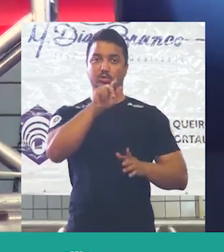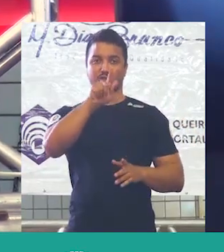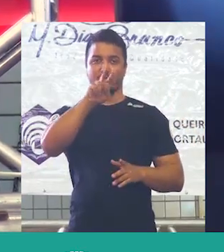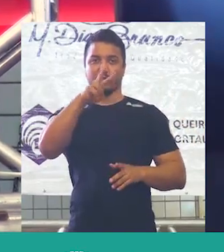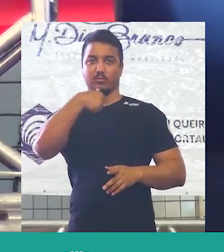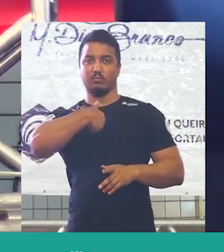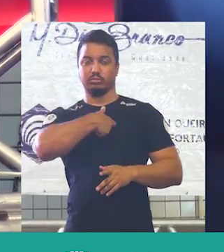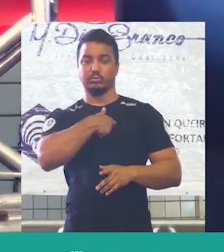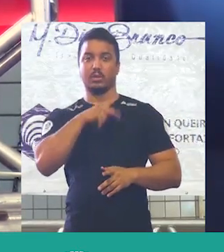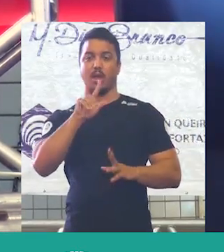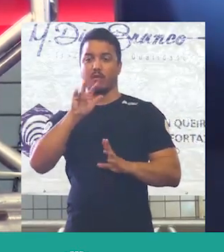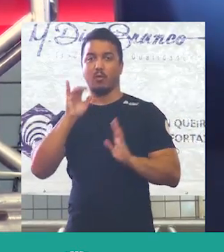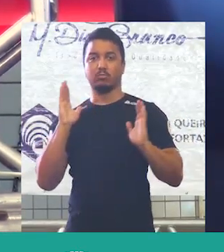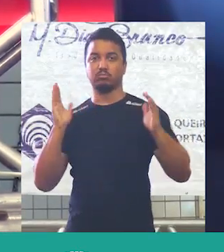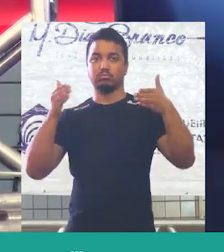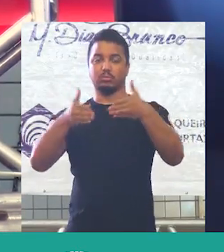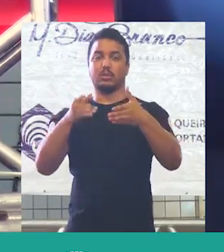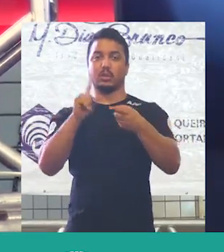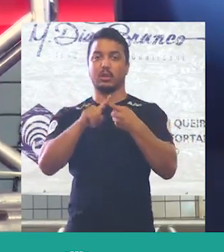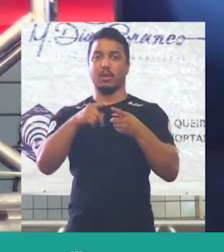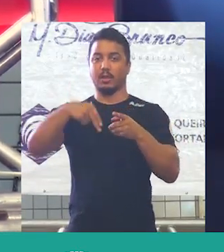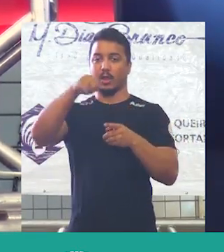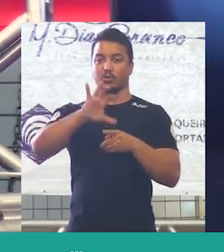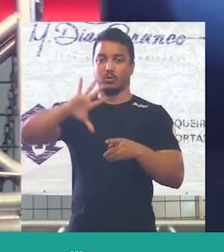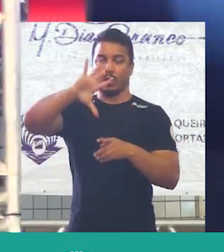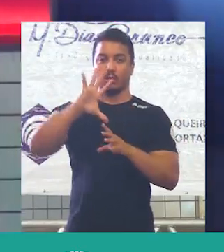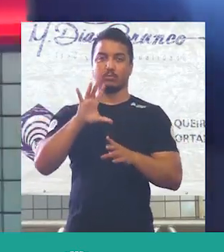focado no nacionalismo